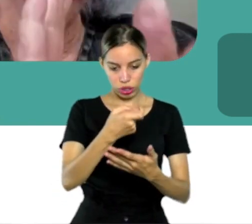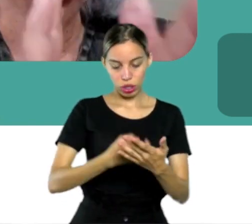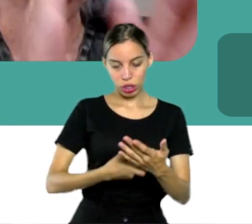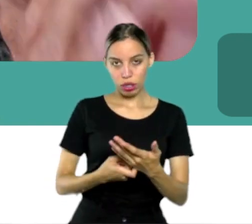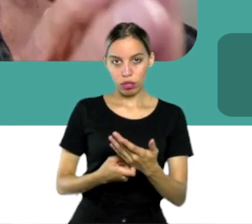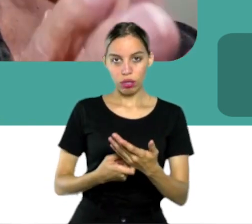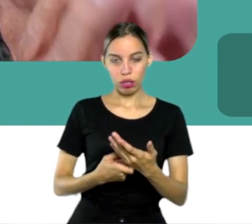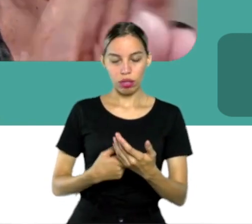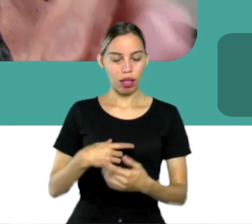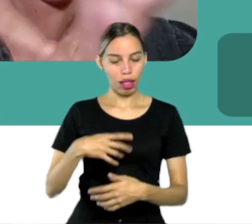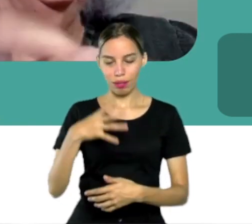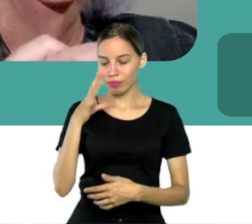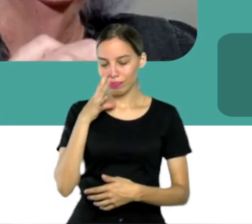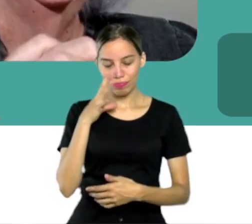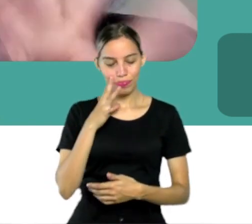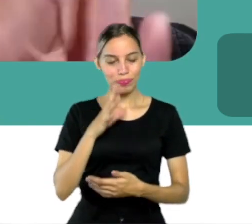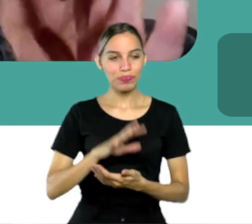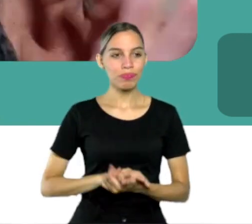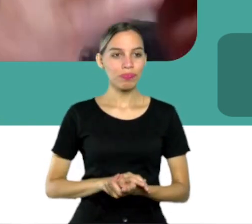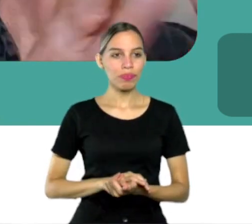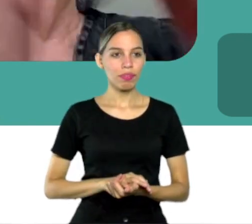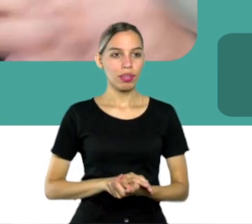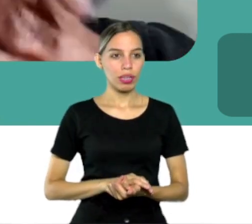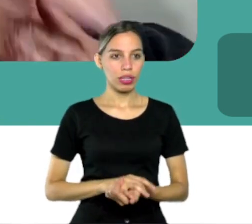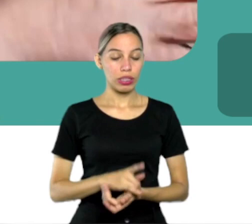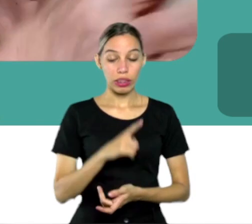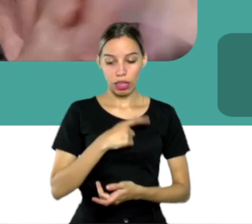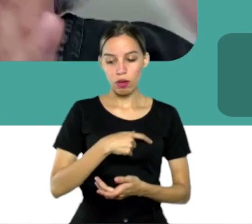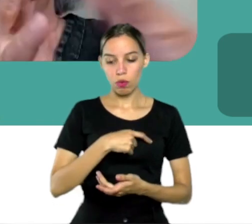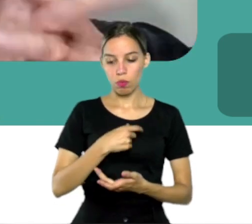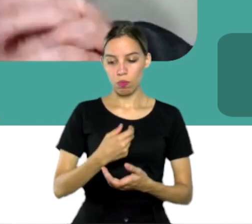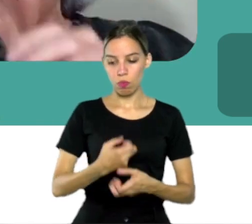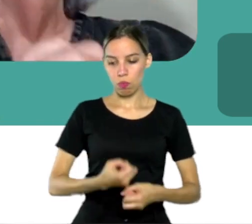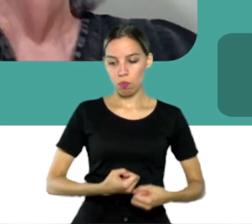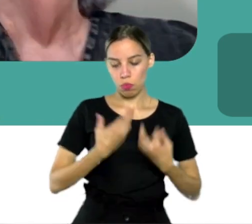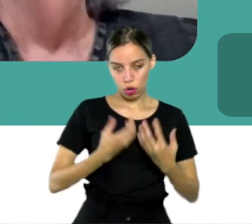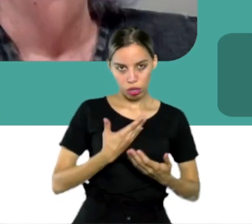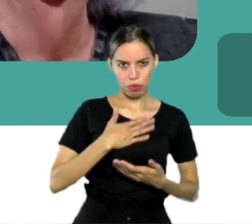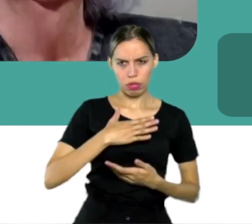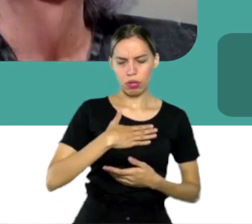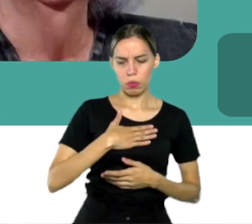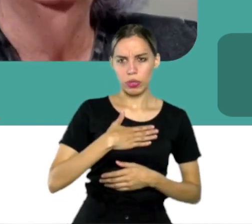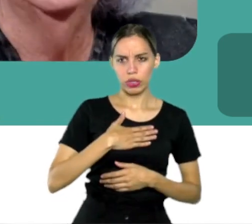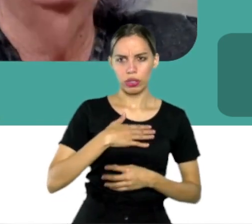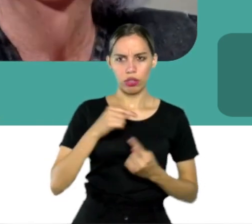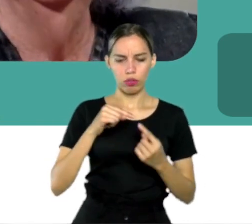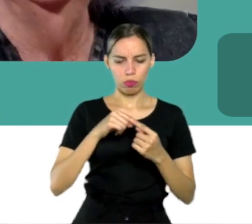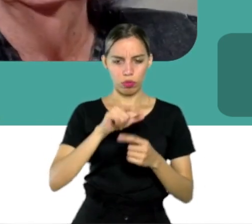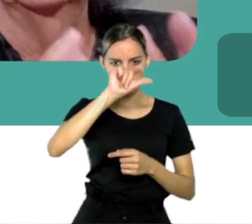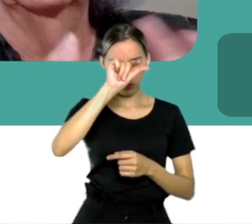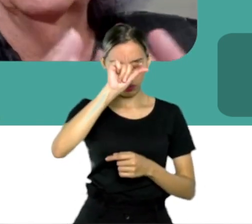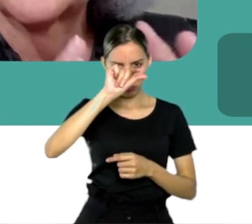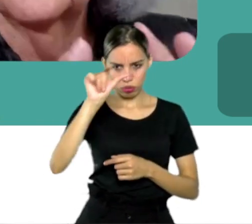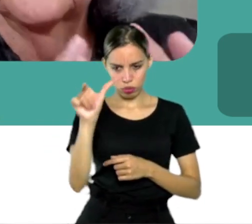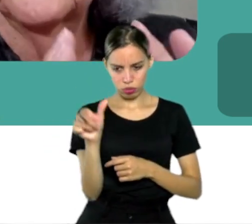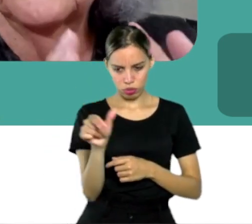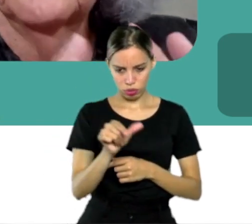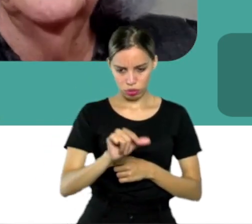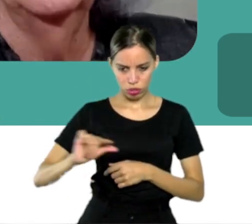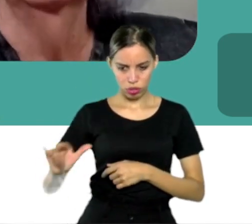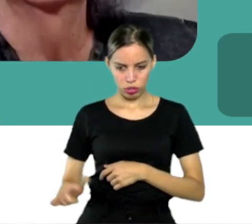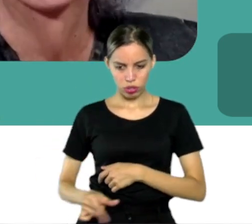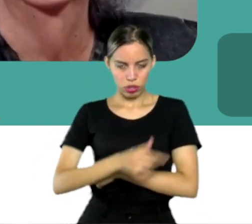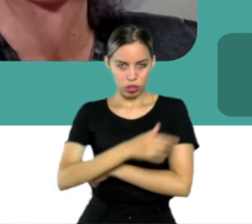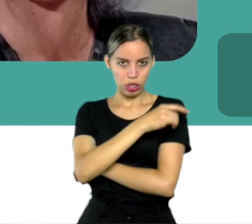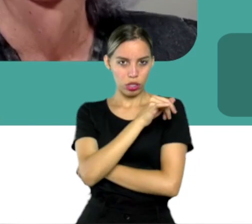Copacabana, né, aquela cheia famosa. De copos, né? Chama Copacabana, vamos ver se eu lembro, porque eu nunca